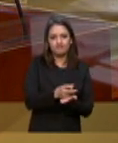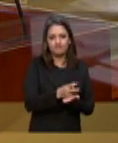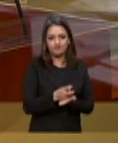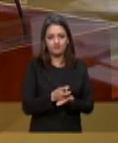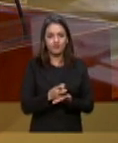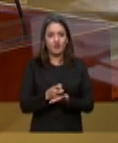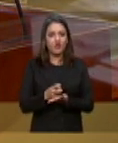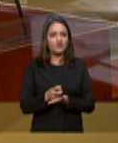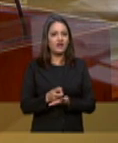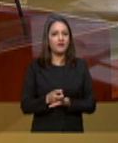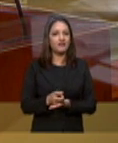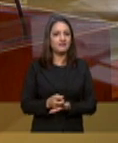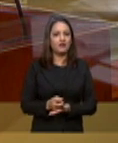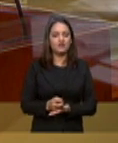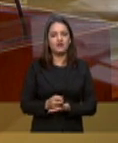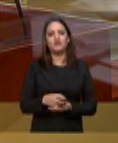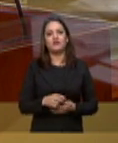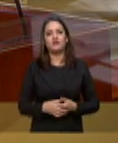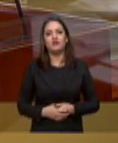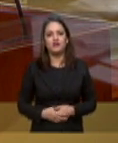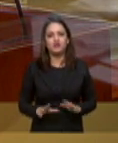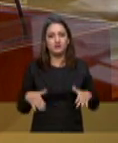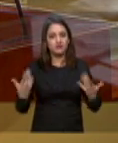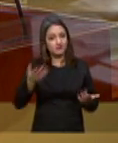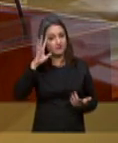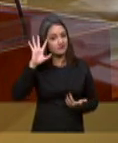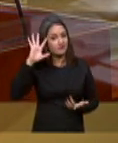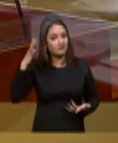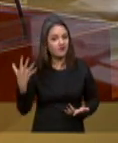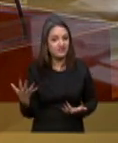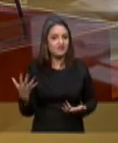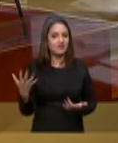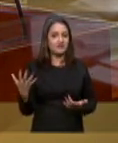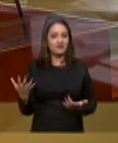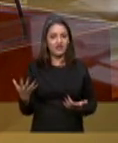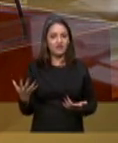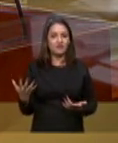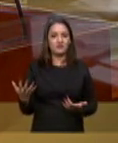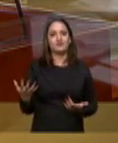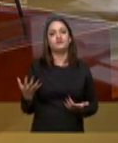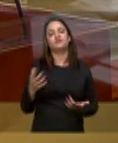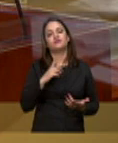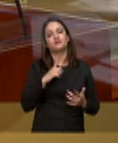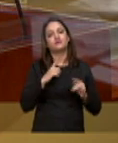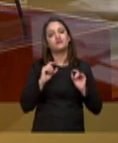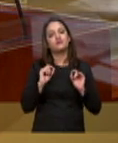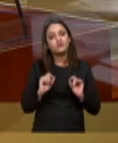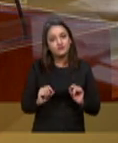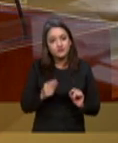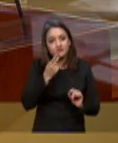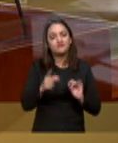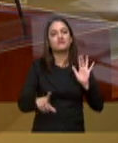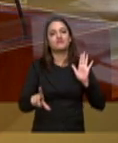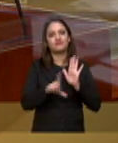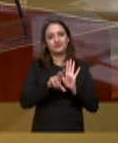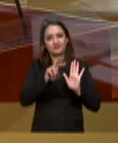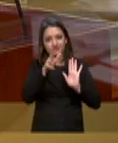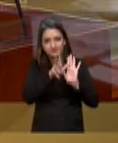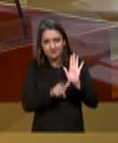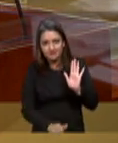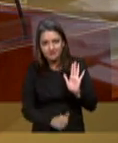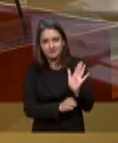Como foi decidido na sessão de ontem, a ADI 6630, né, que analisou a constitucionalidade da lei da ficha limpa, e este